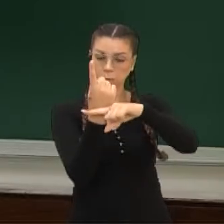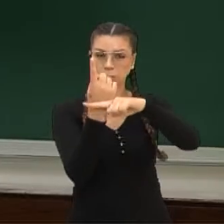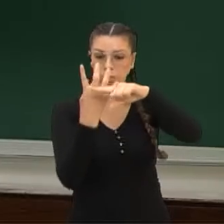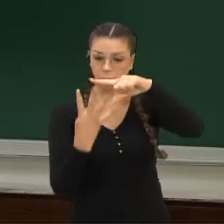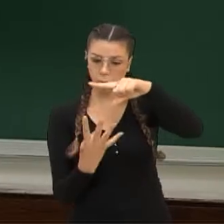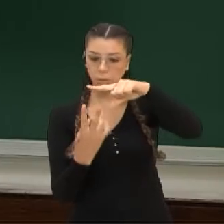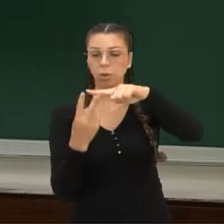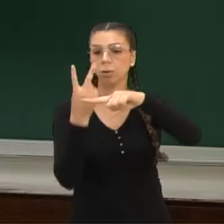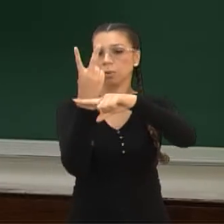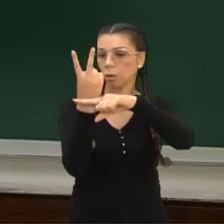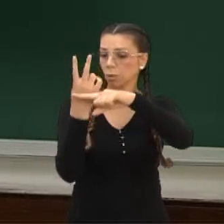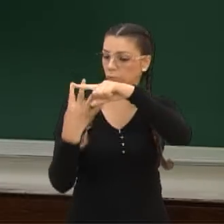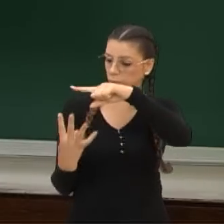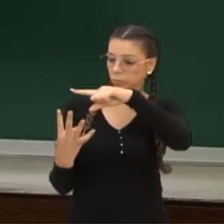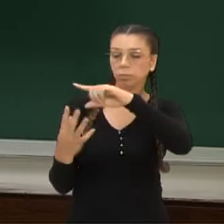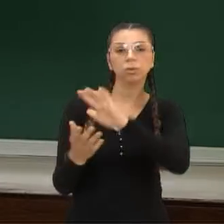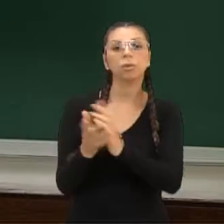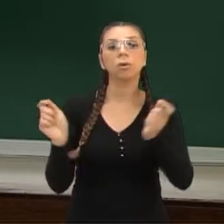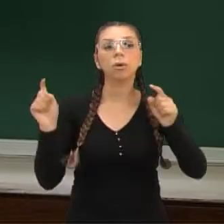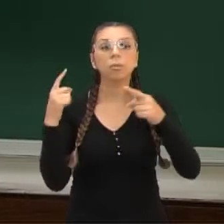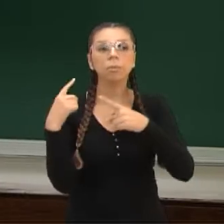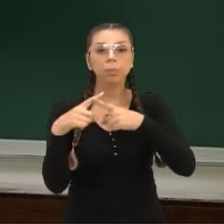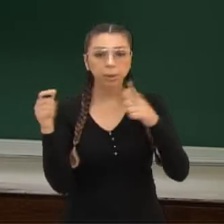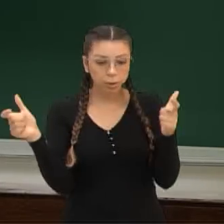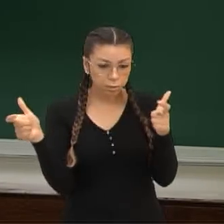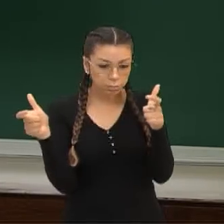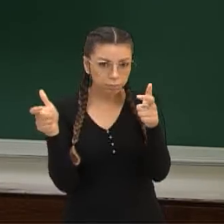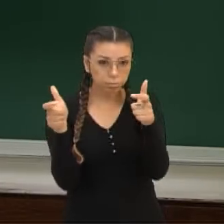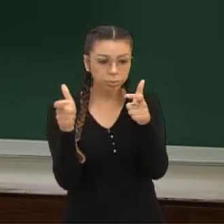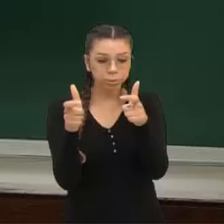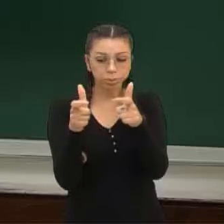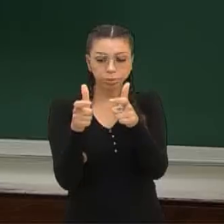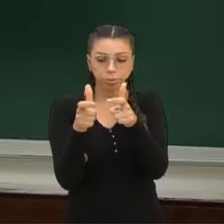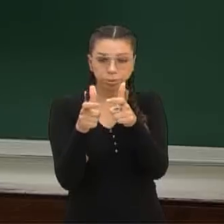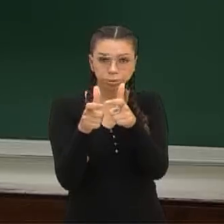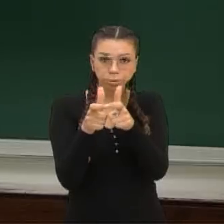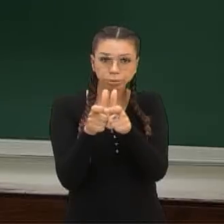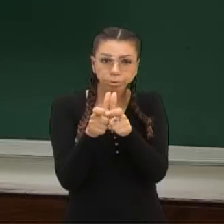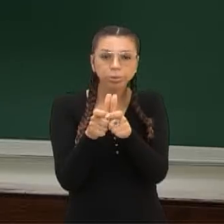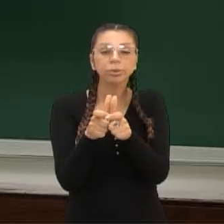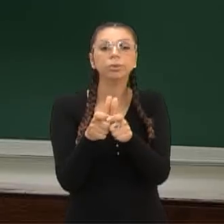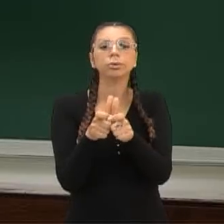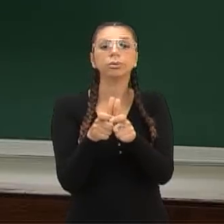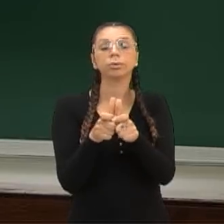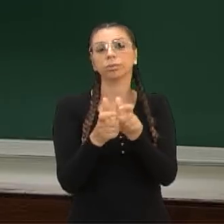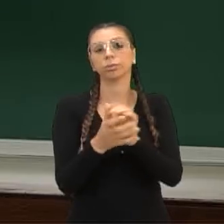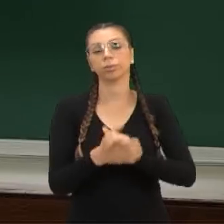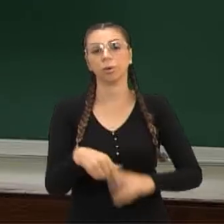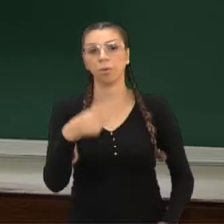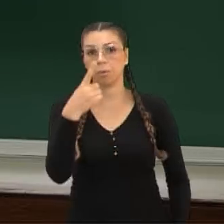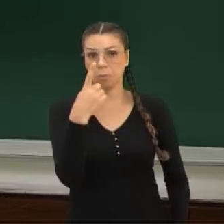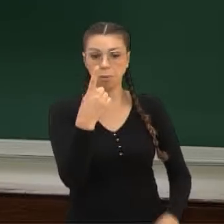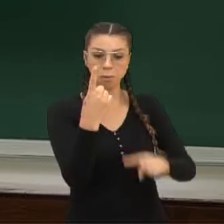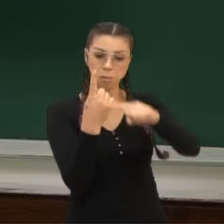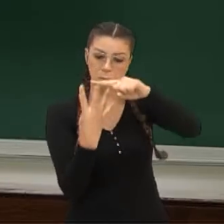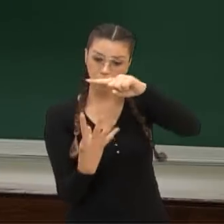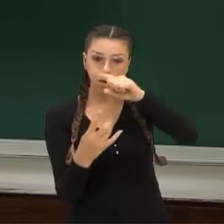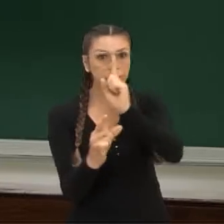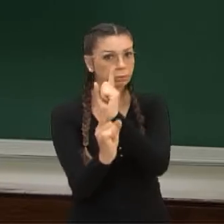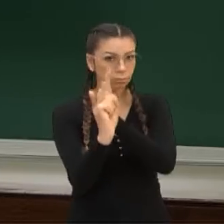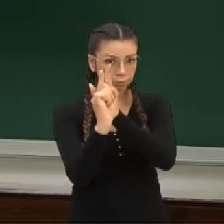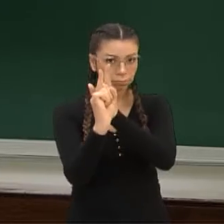dividido por 4, porque a gente quer reduzir, e reduzir é diminuir em 1/4,